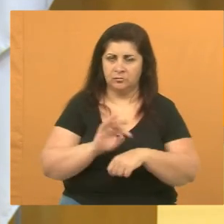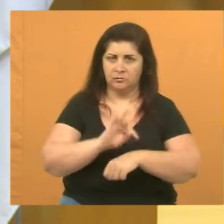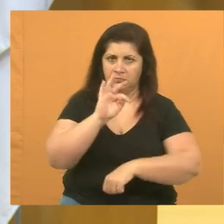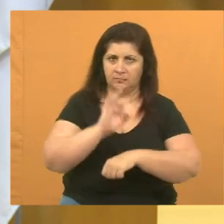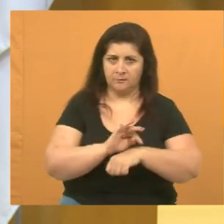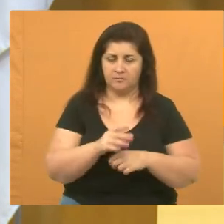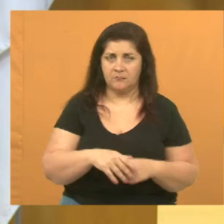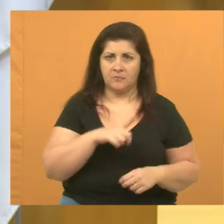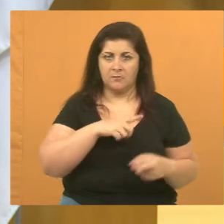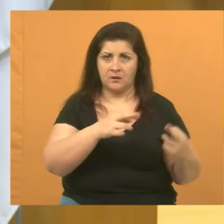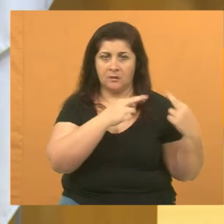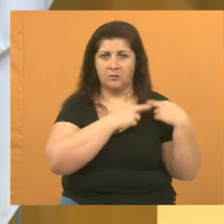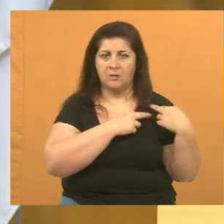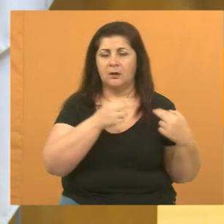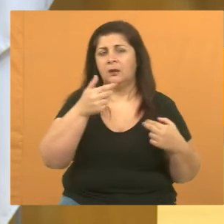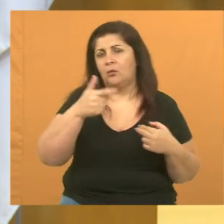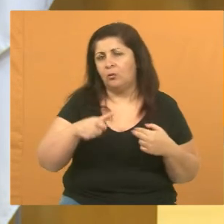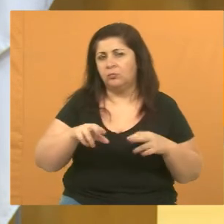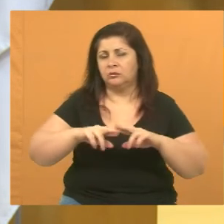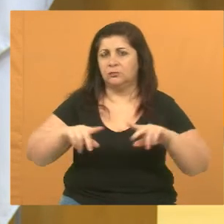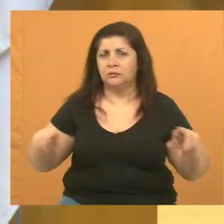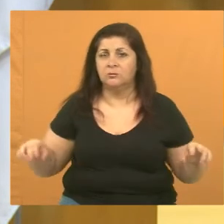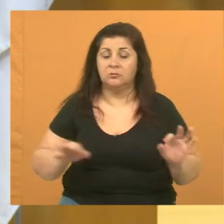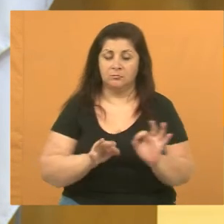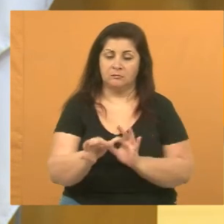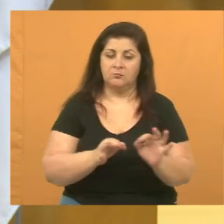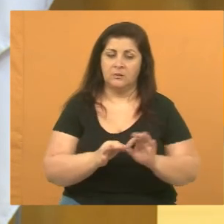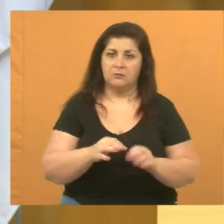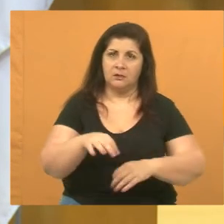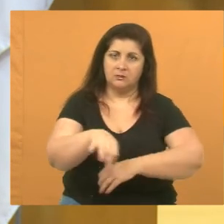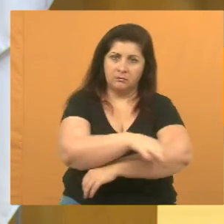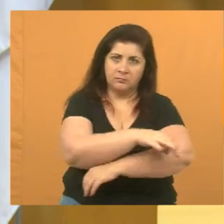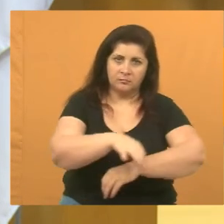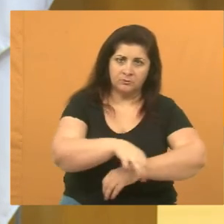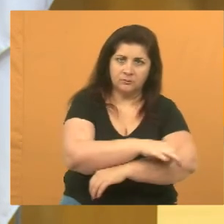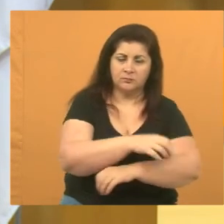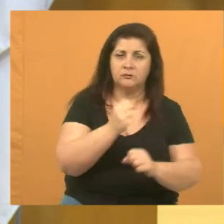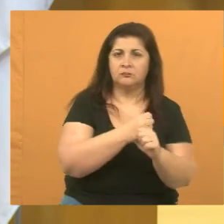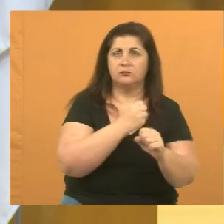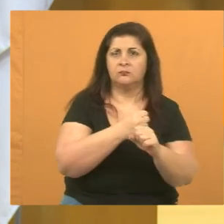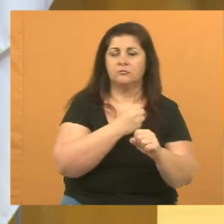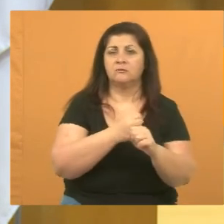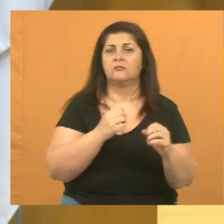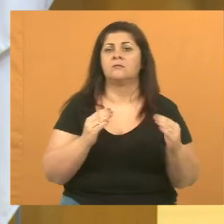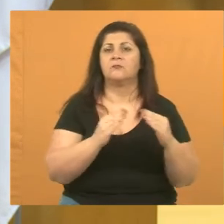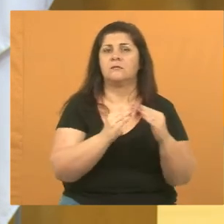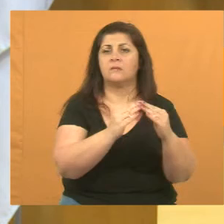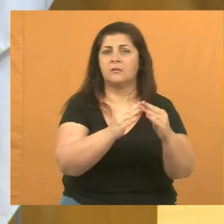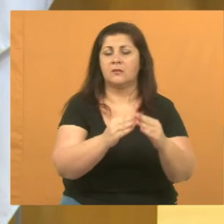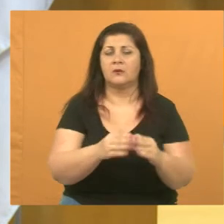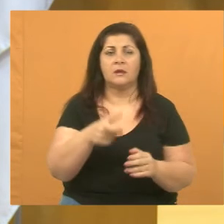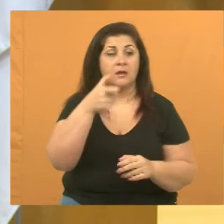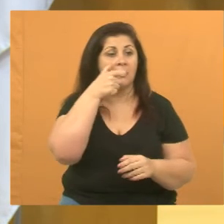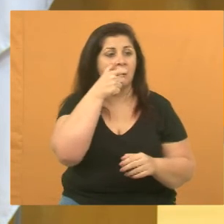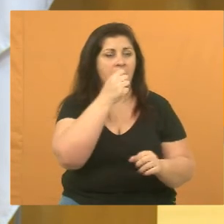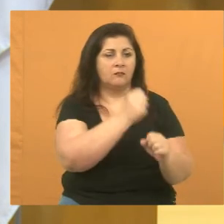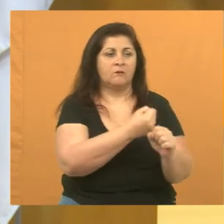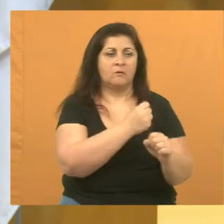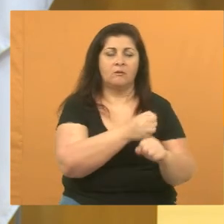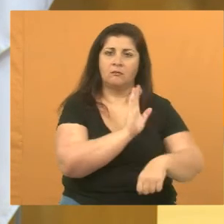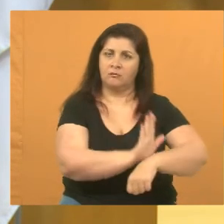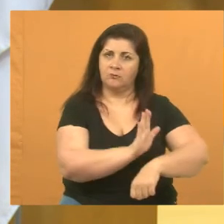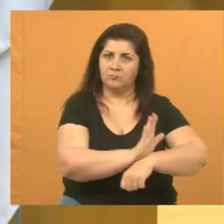encarregado, dentre outras coisas, de elaborar os projetos para a construção de moradias, acompanhar a obra e prestar